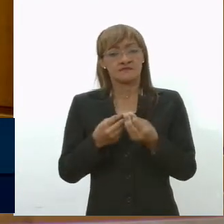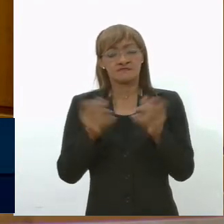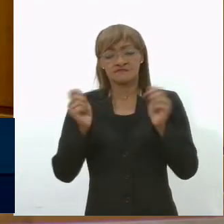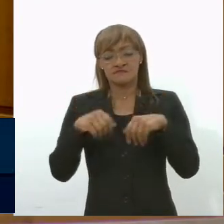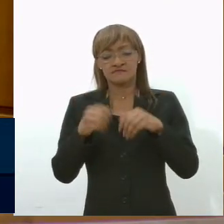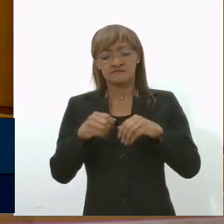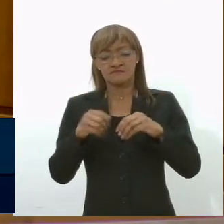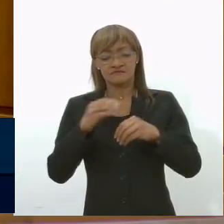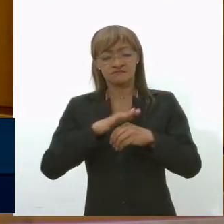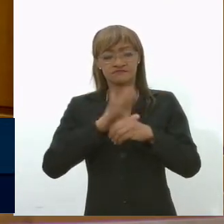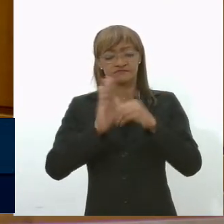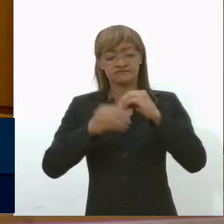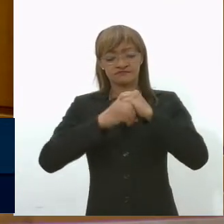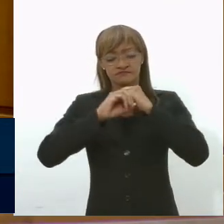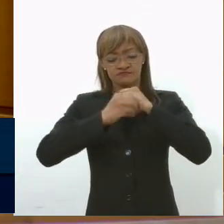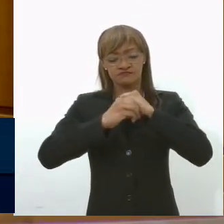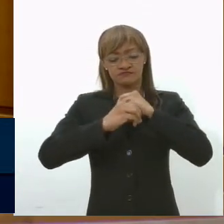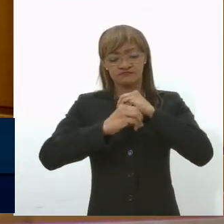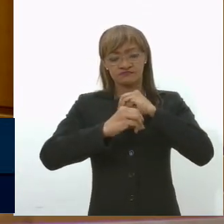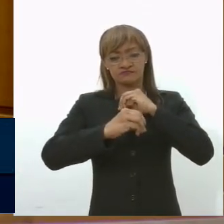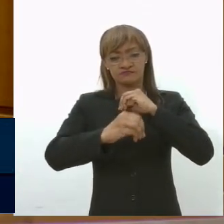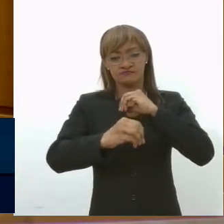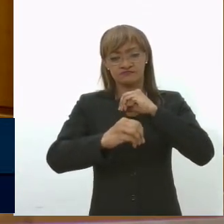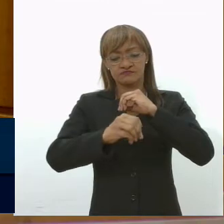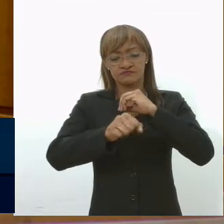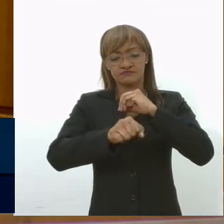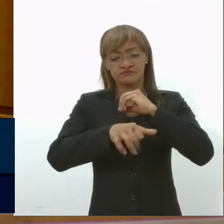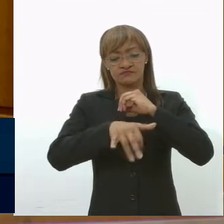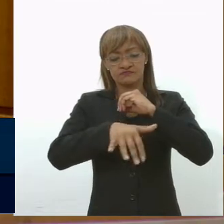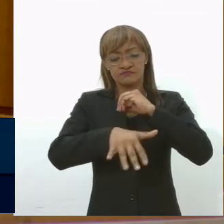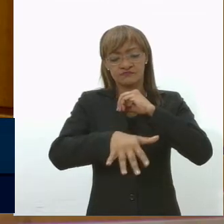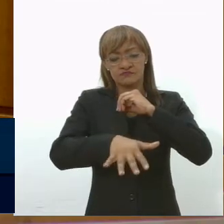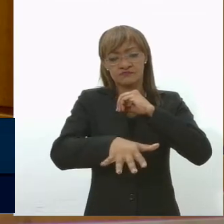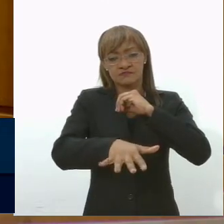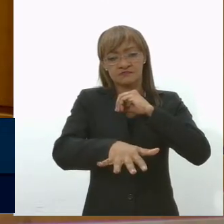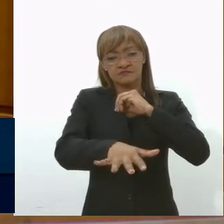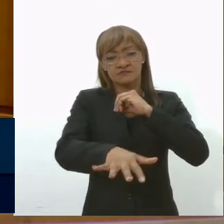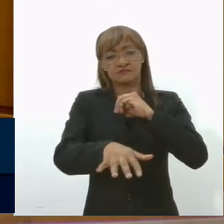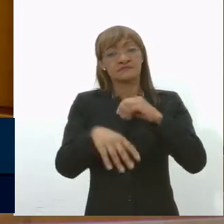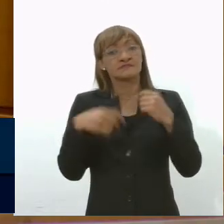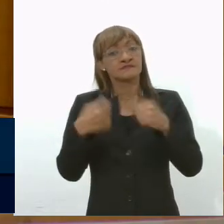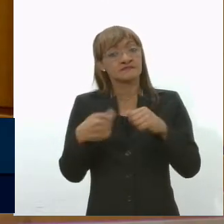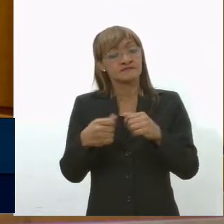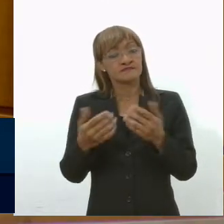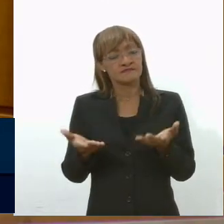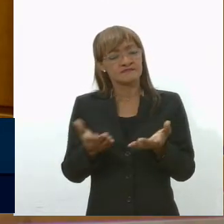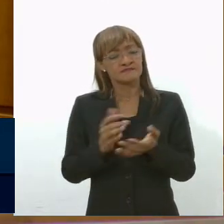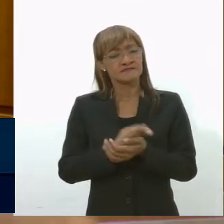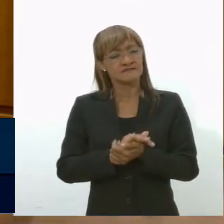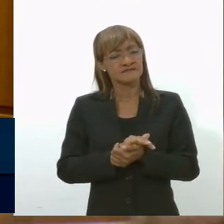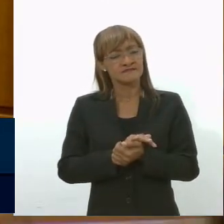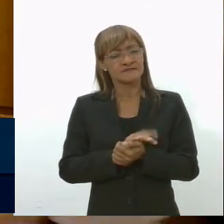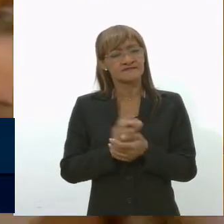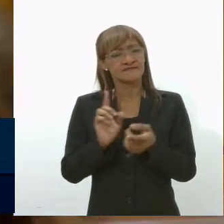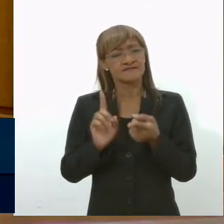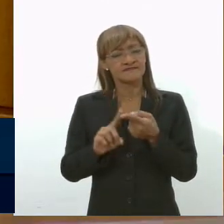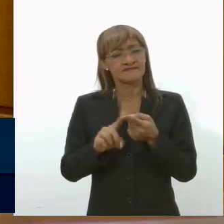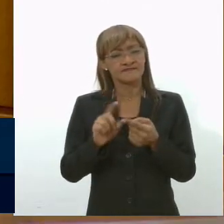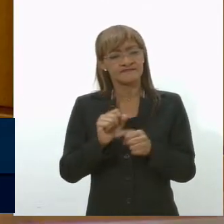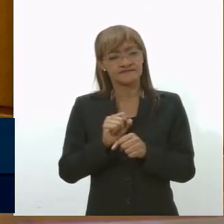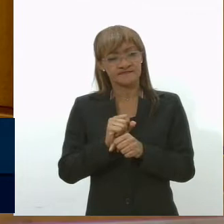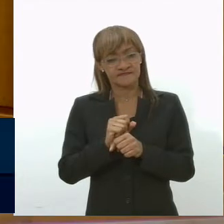das águas no período de enchente ou de trazida de água quando não tem. Passa por questões de